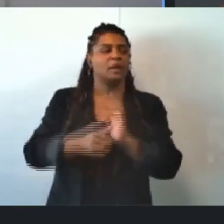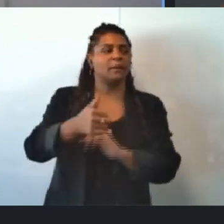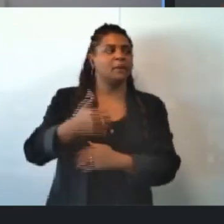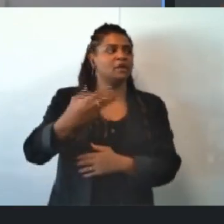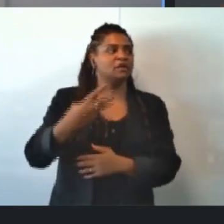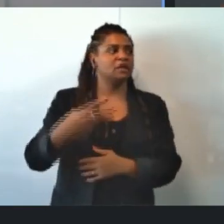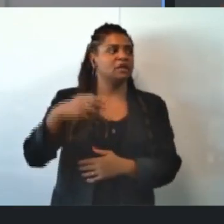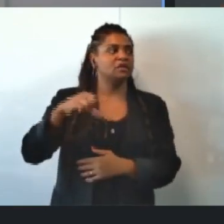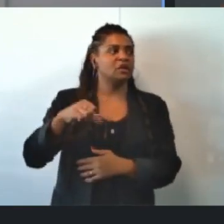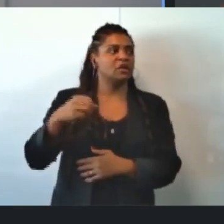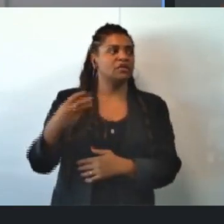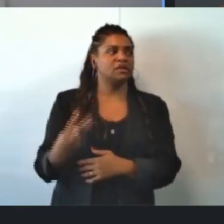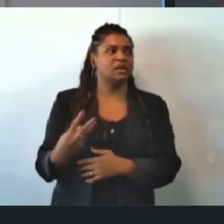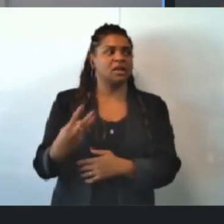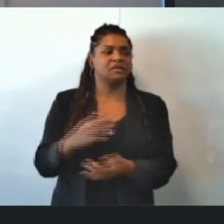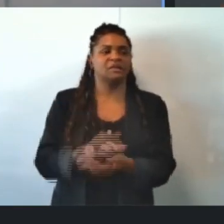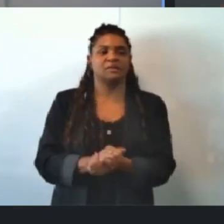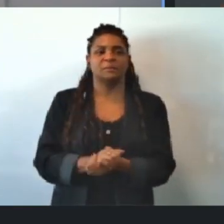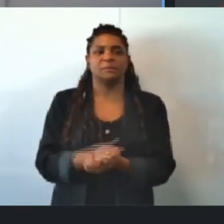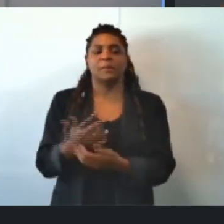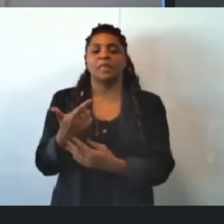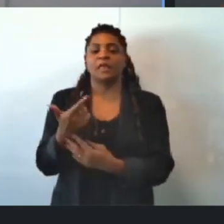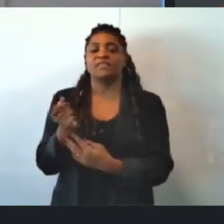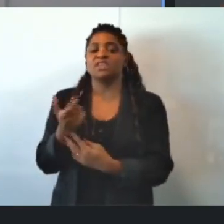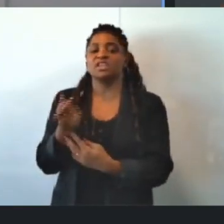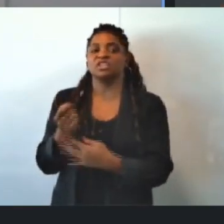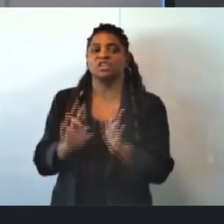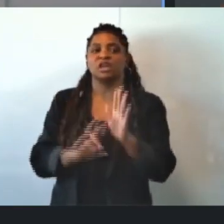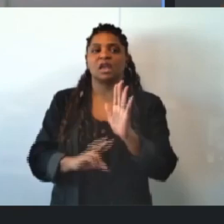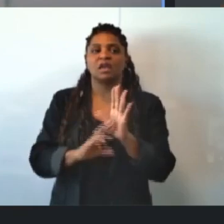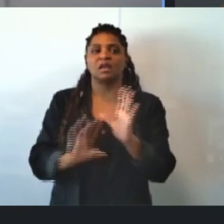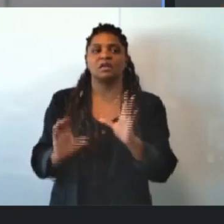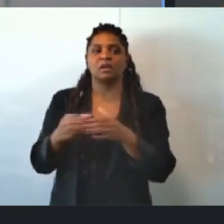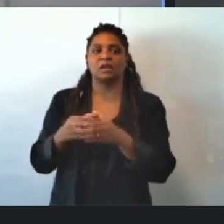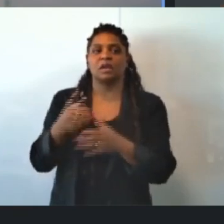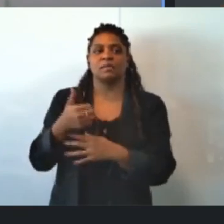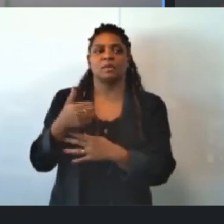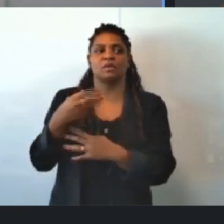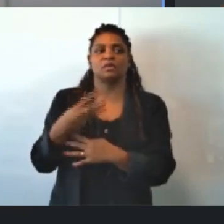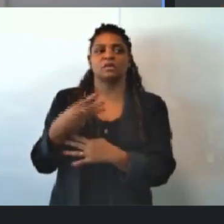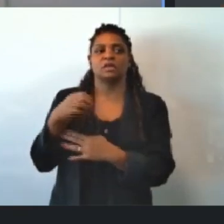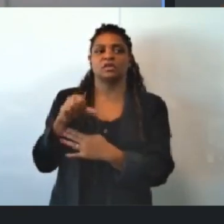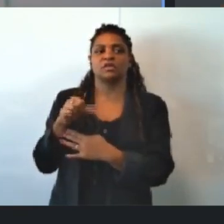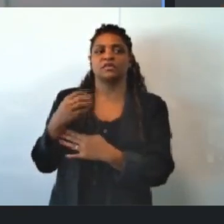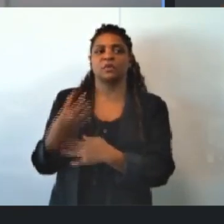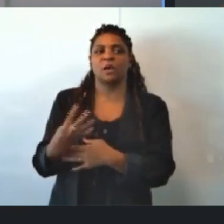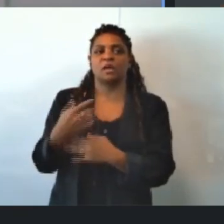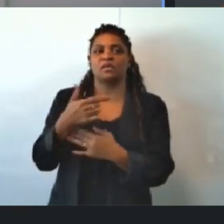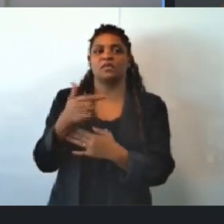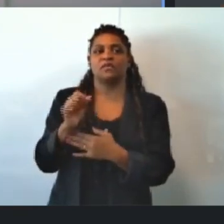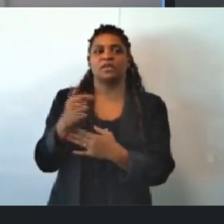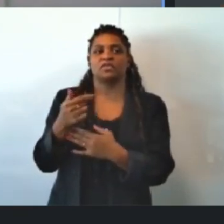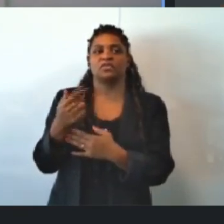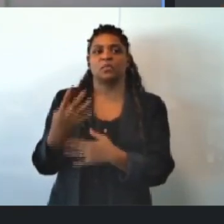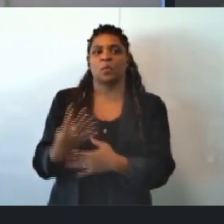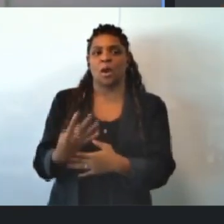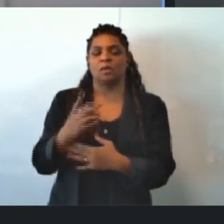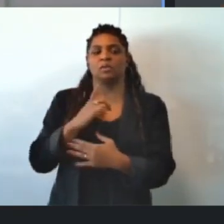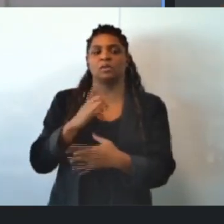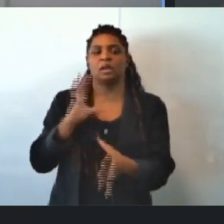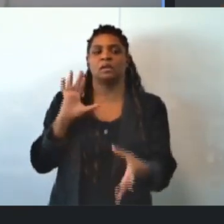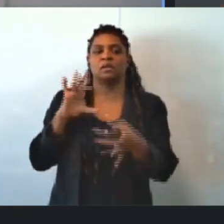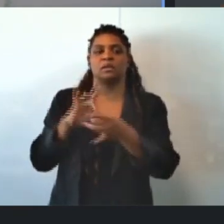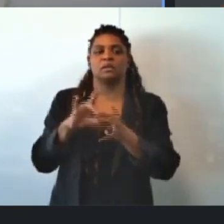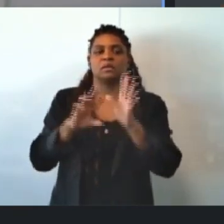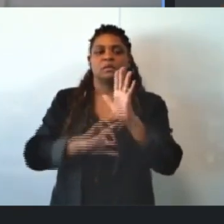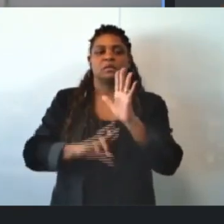1393. Vigésimo, requerimento de comissão 1394 de 24. Ele está vinculado ao requerimento